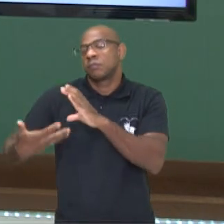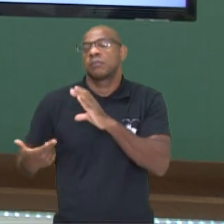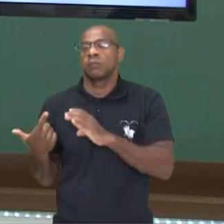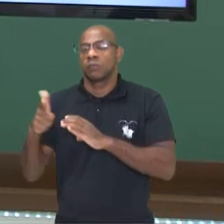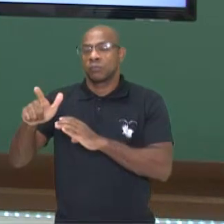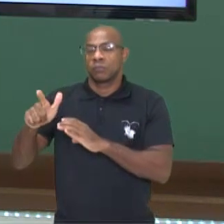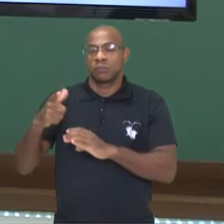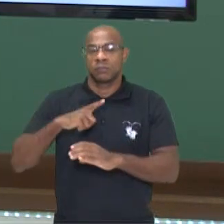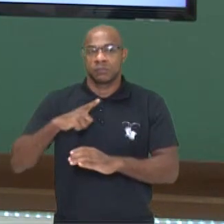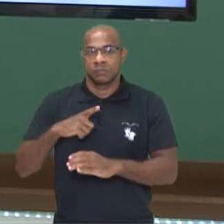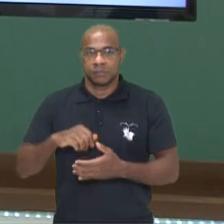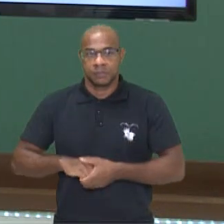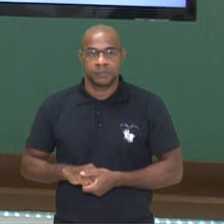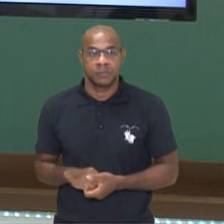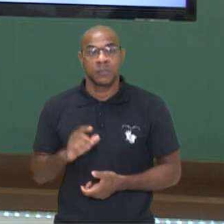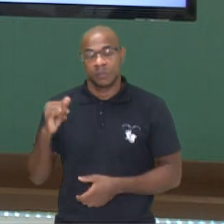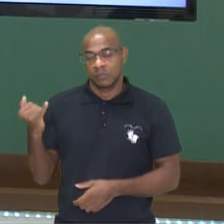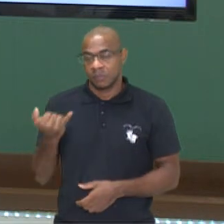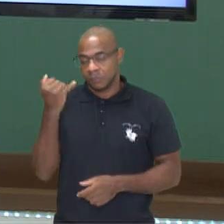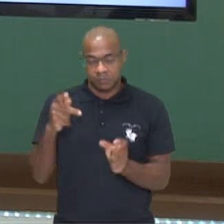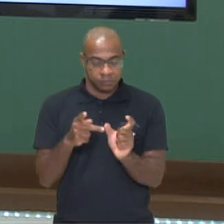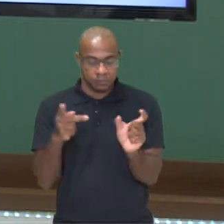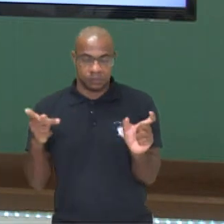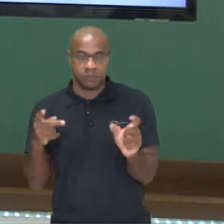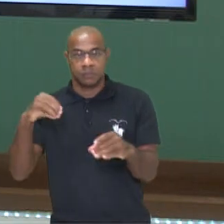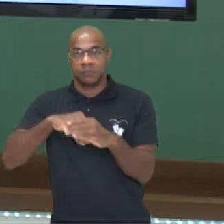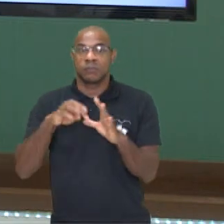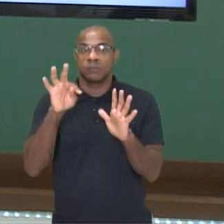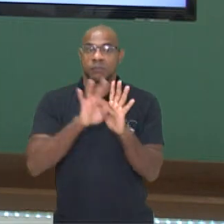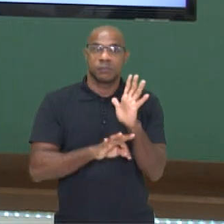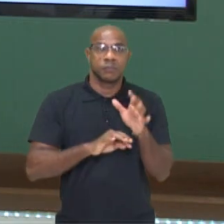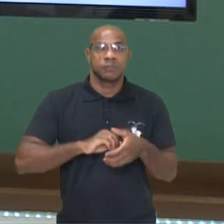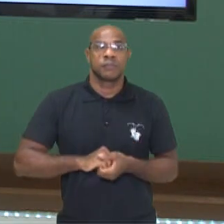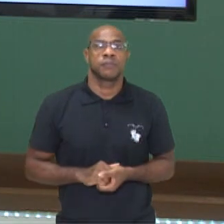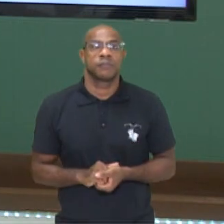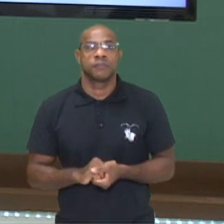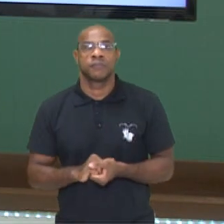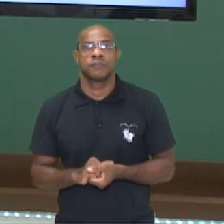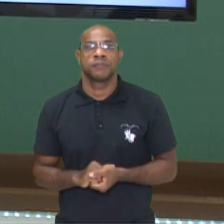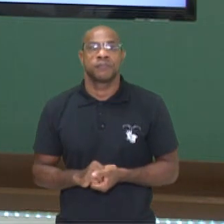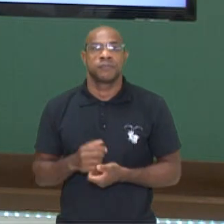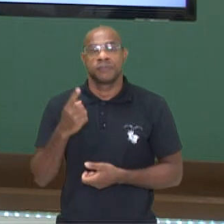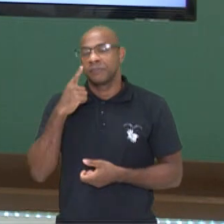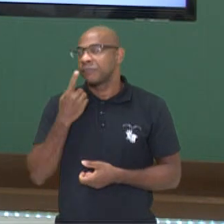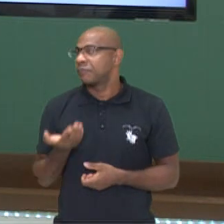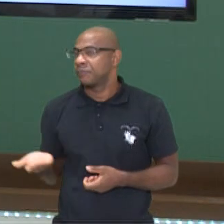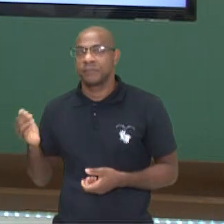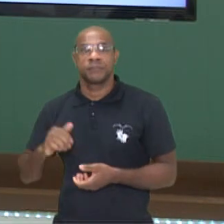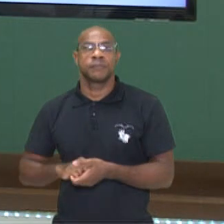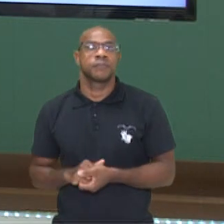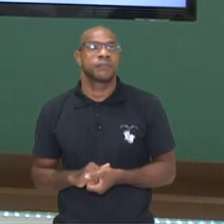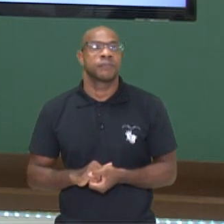só a importância dos predicativos aí nesse texto. Voltemos aqui.